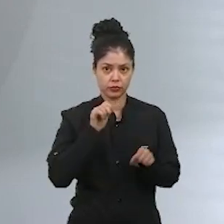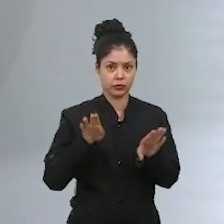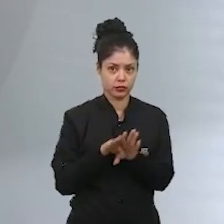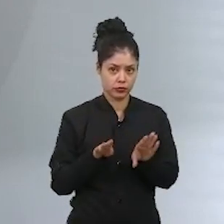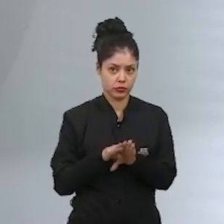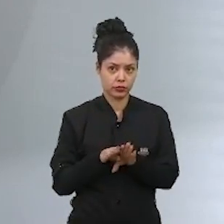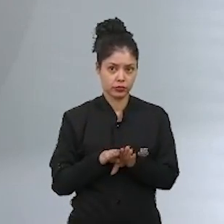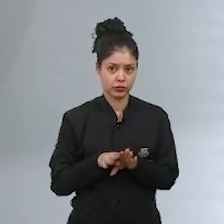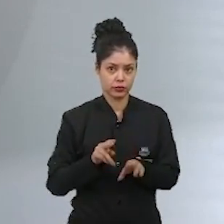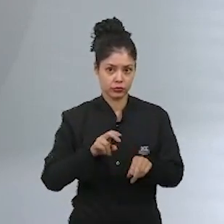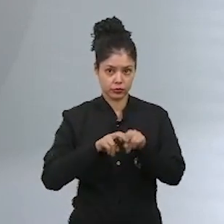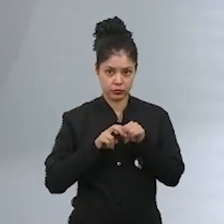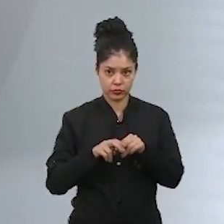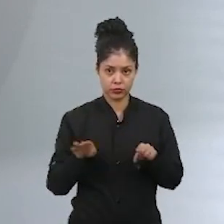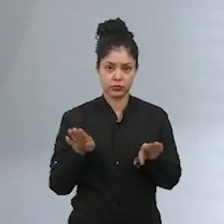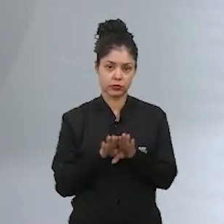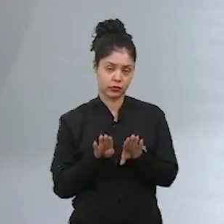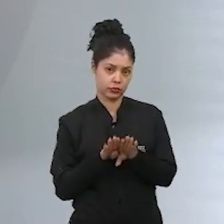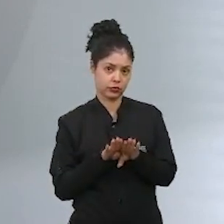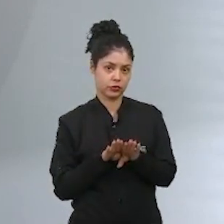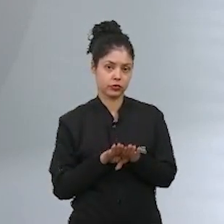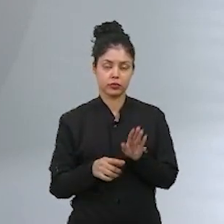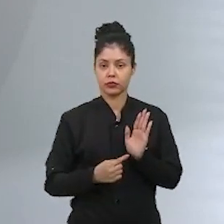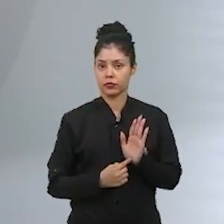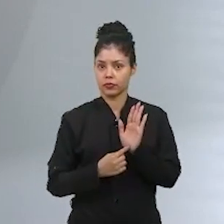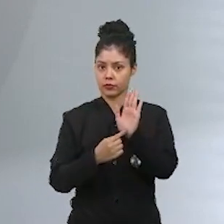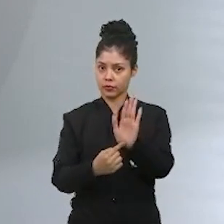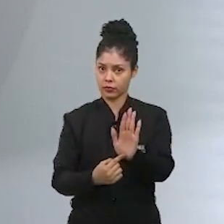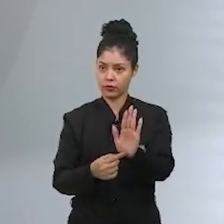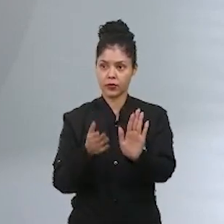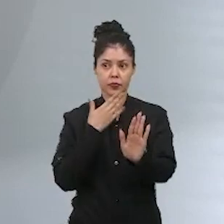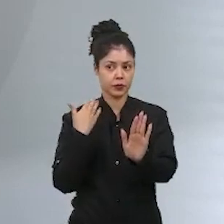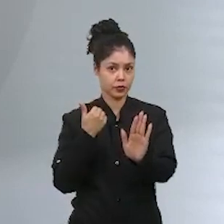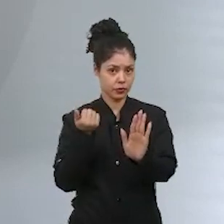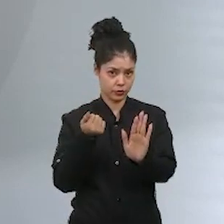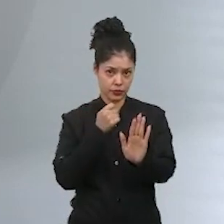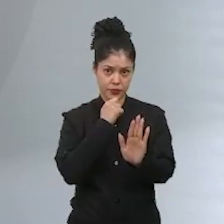por cima ali o isopor, para representar o magma e a